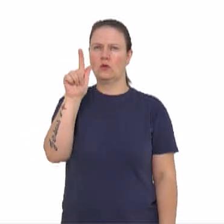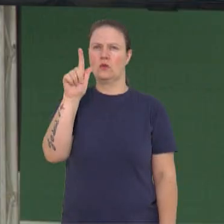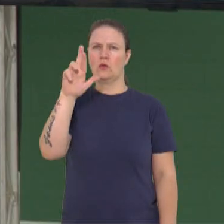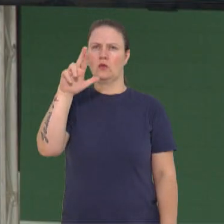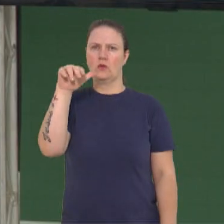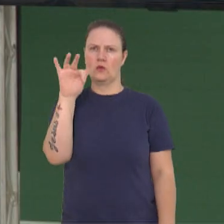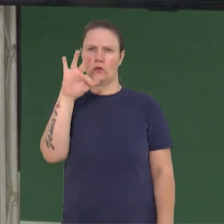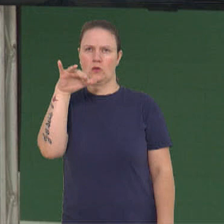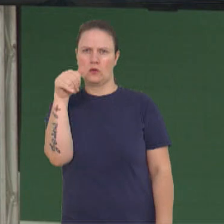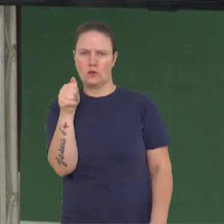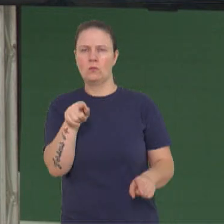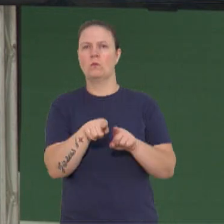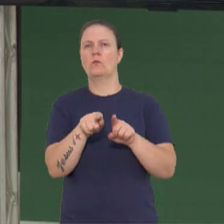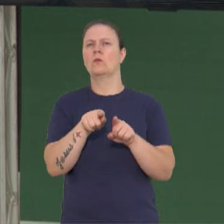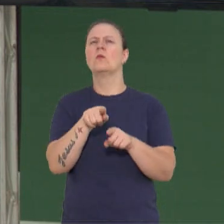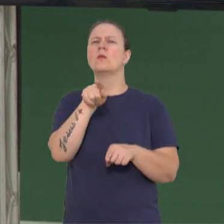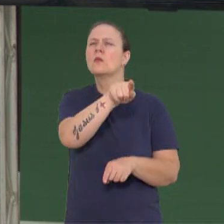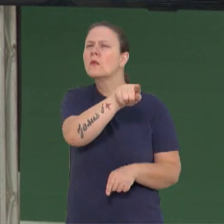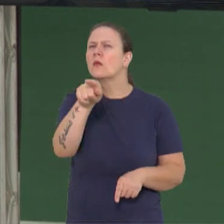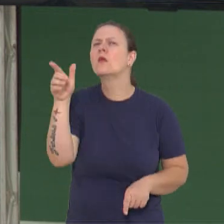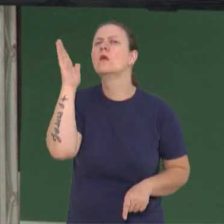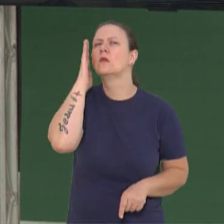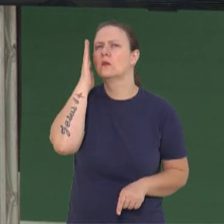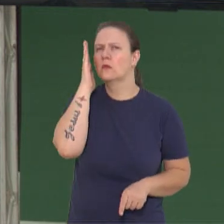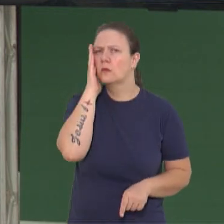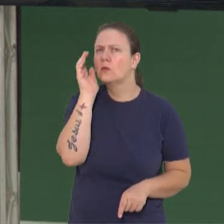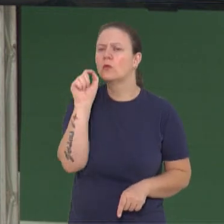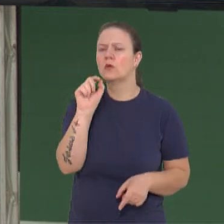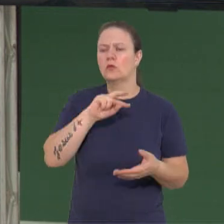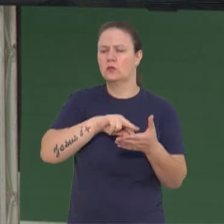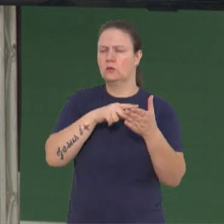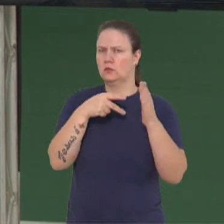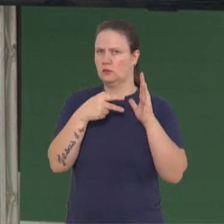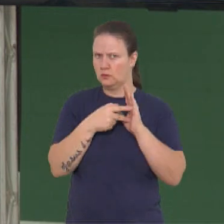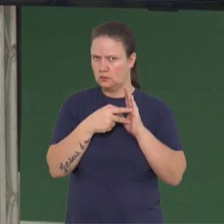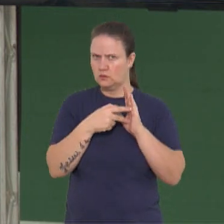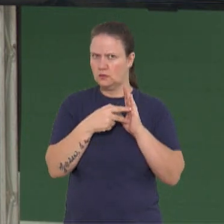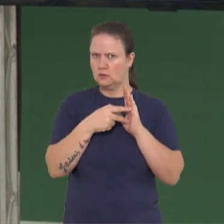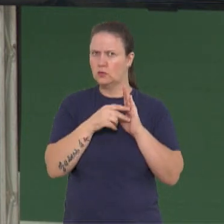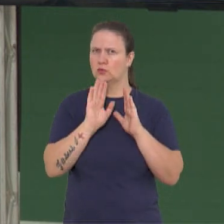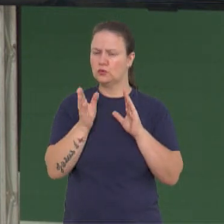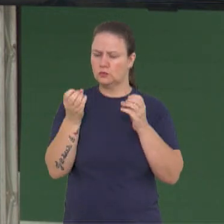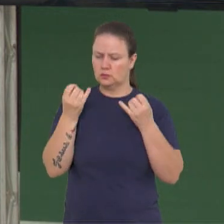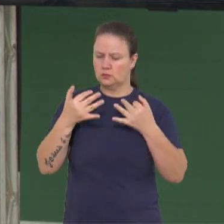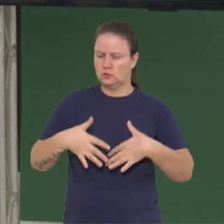Vocês sabem o que é essa tal de doxografia que eu estou falando desde a aula passada?